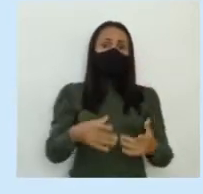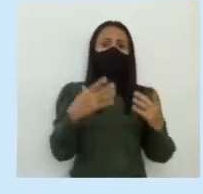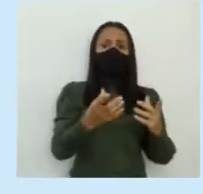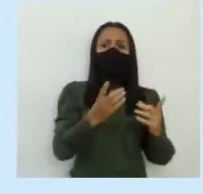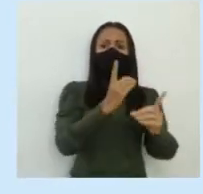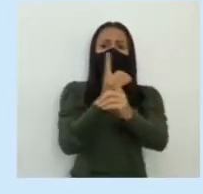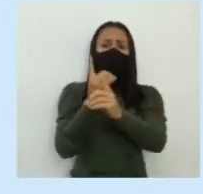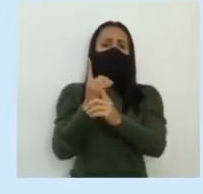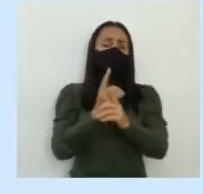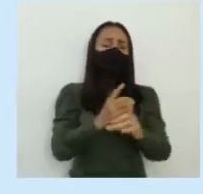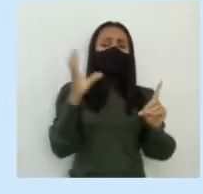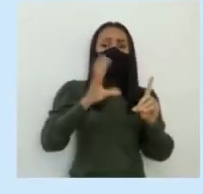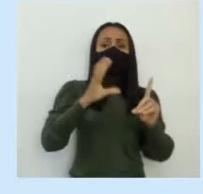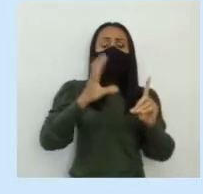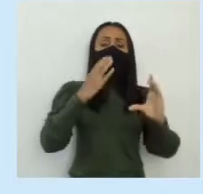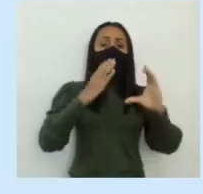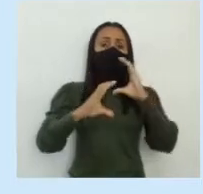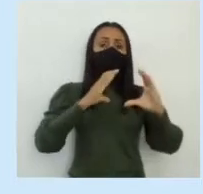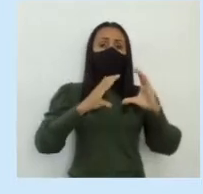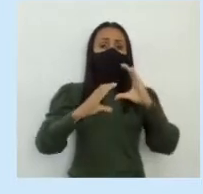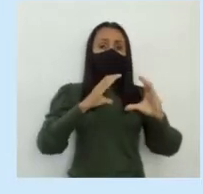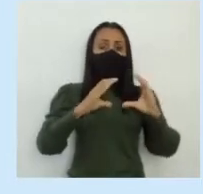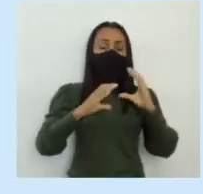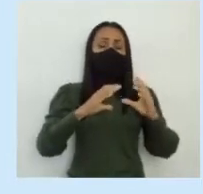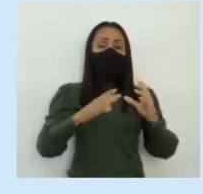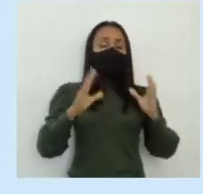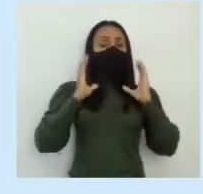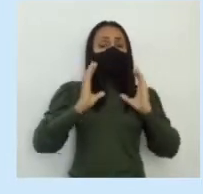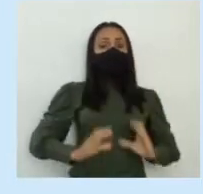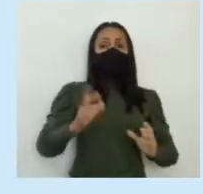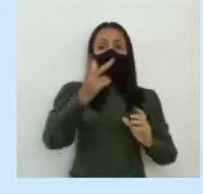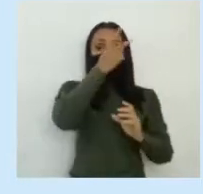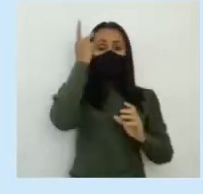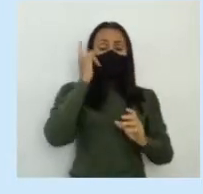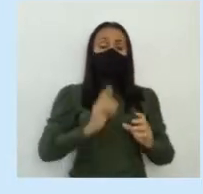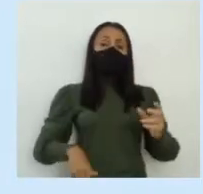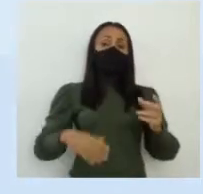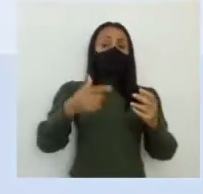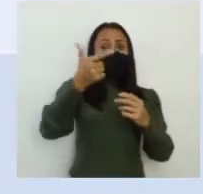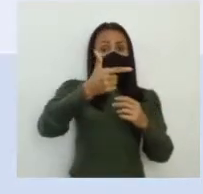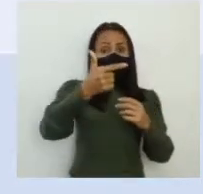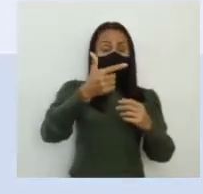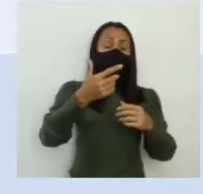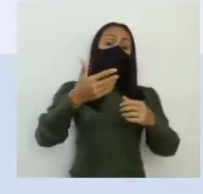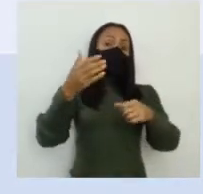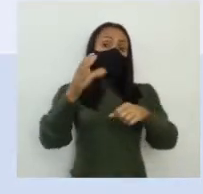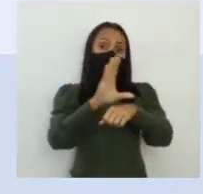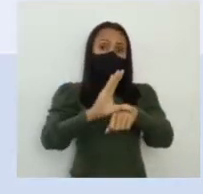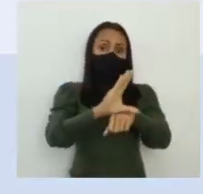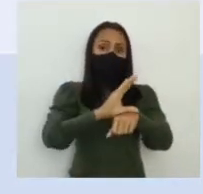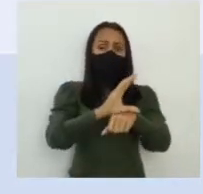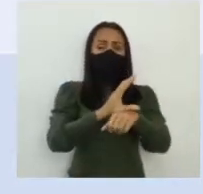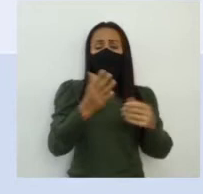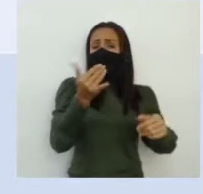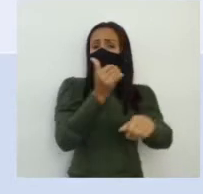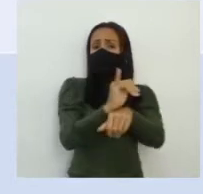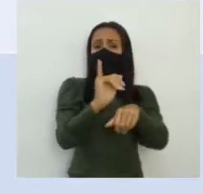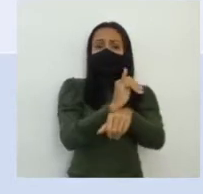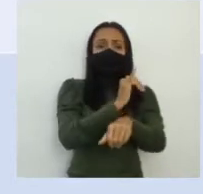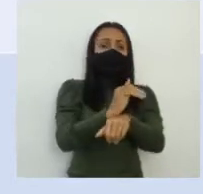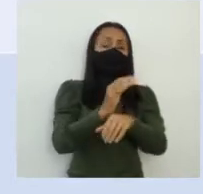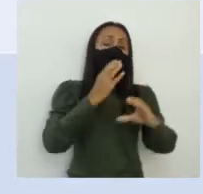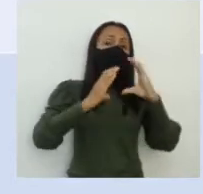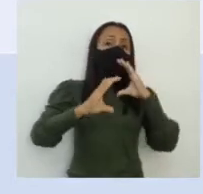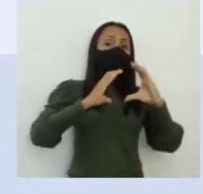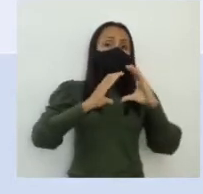da comunicação no comportamento das pessoas. Já na 2, a gente viu um pouquinho sobre as estratégias de